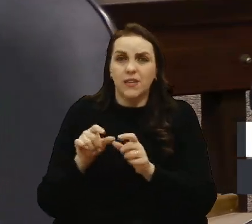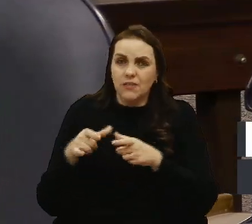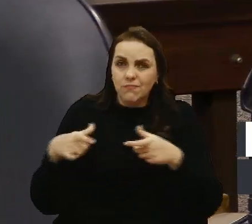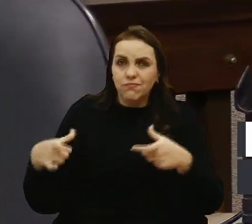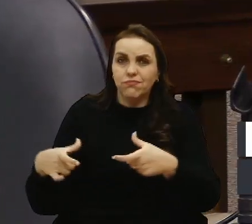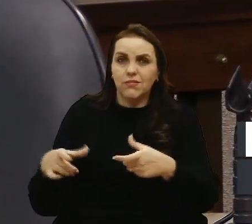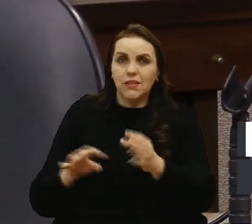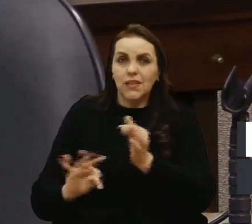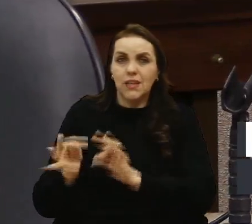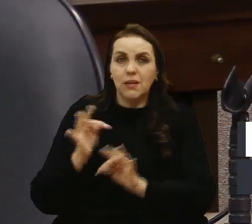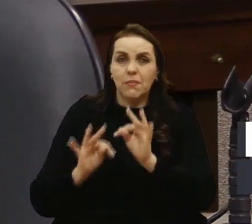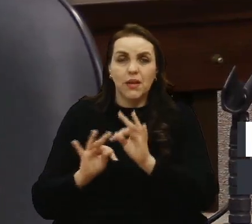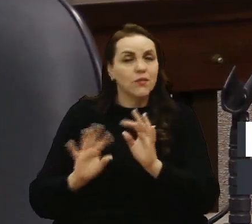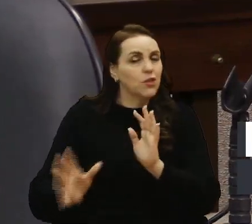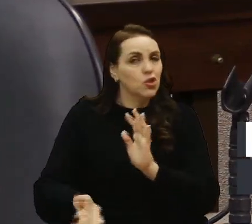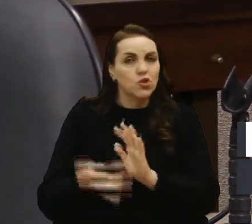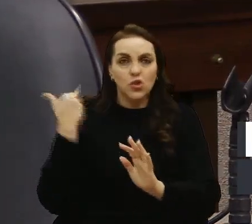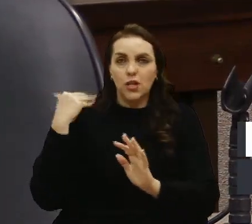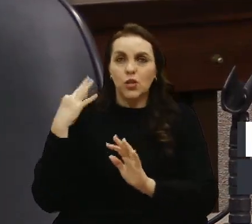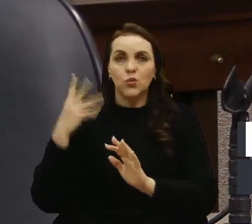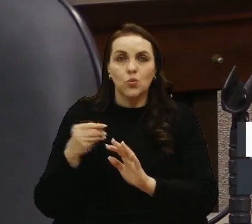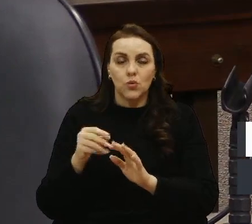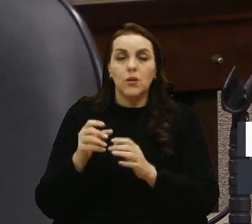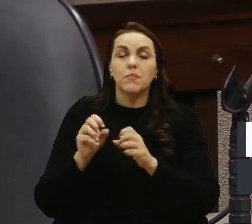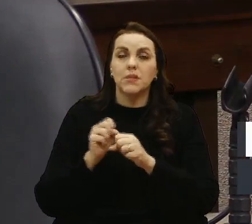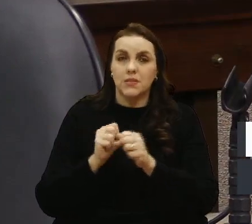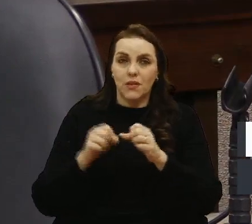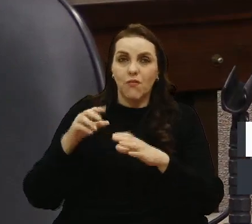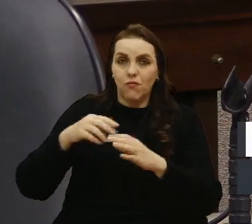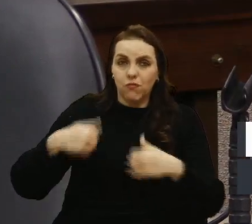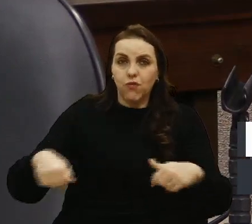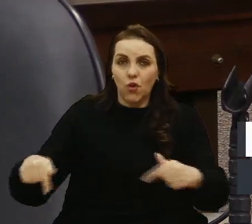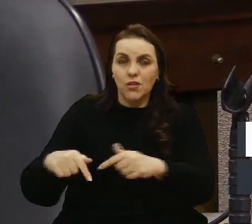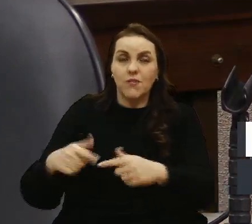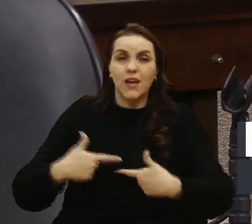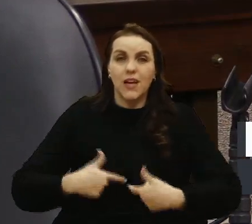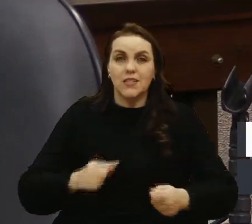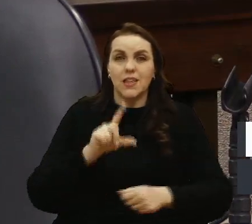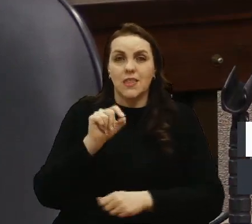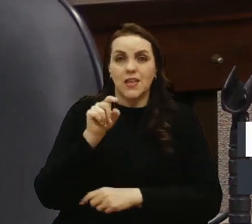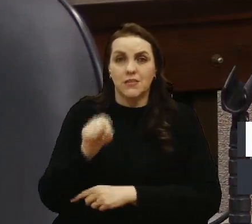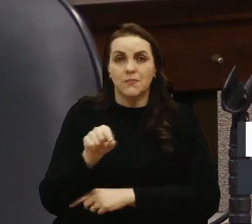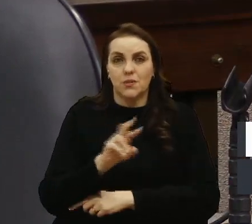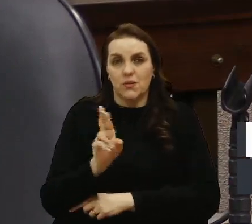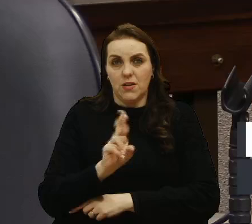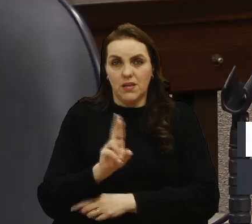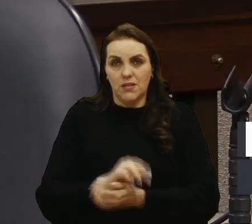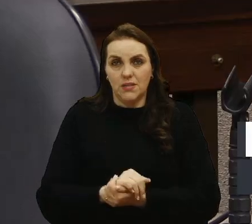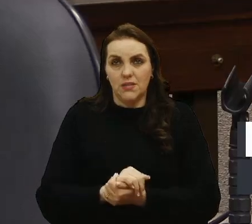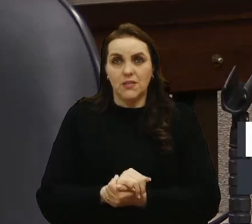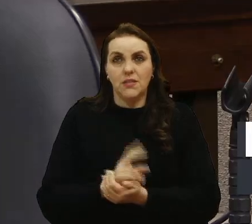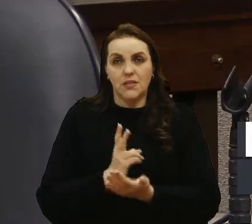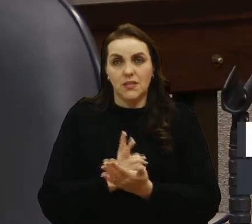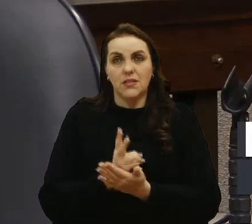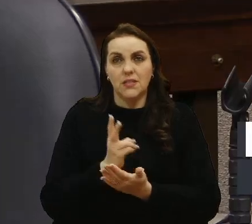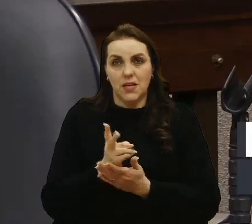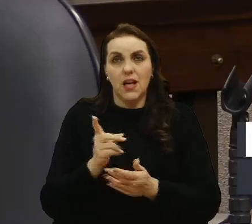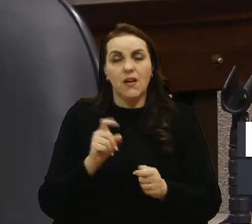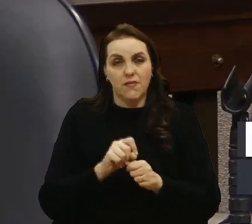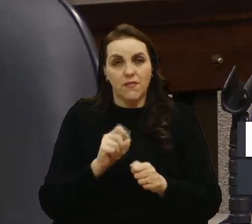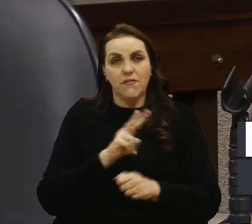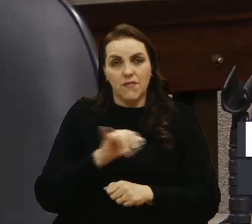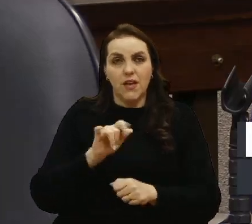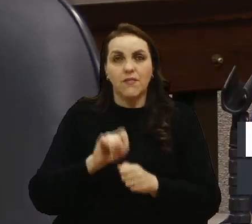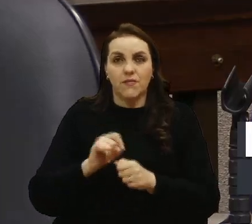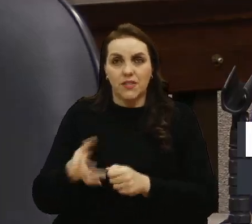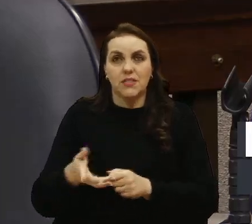tratamento e agora vai ter que arrancar tudo aquilo e botar uma fossa gigante. Ela vai gastar mais de 10 mil reais. E ela, toda vez que ela vai